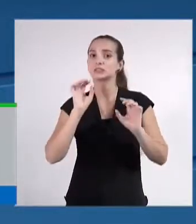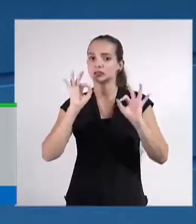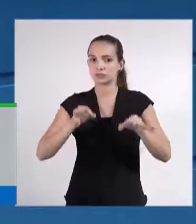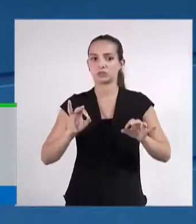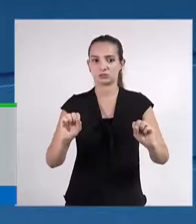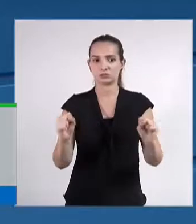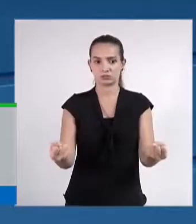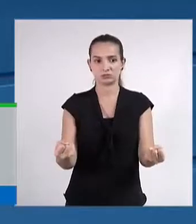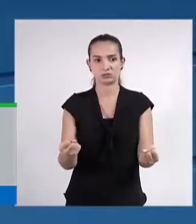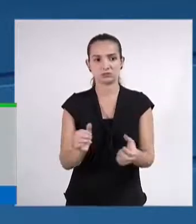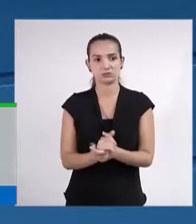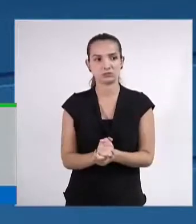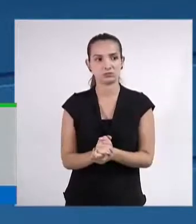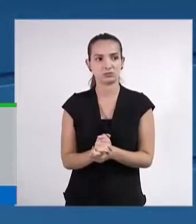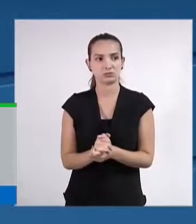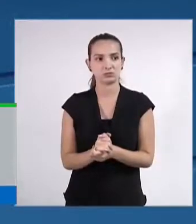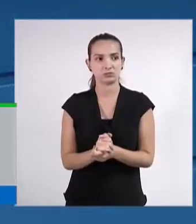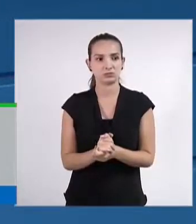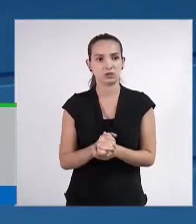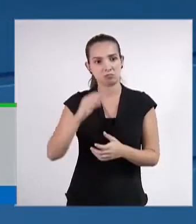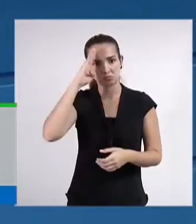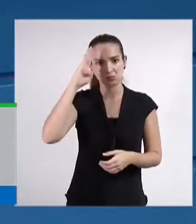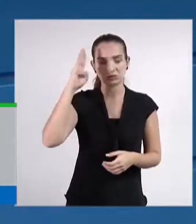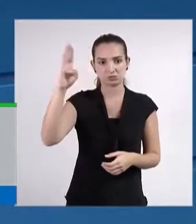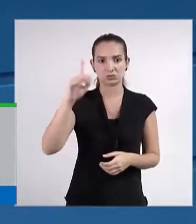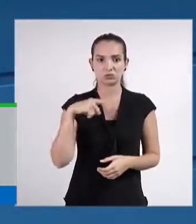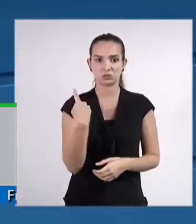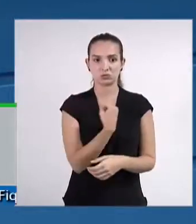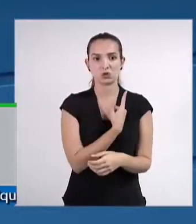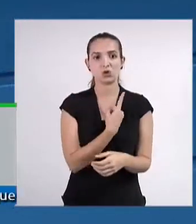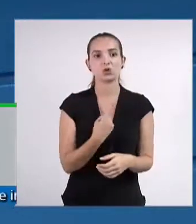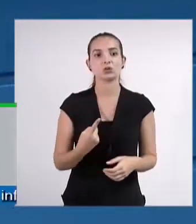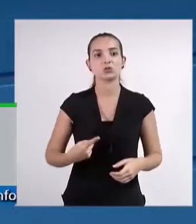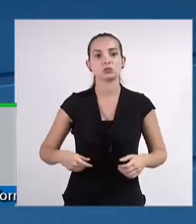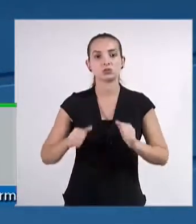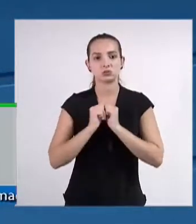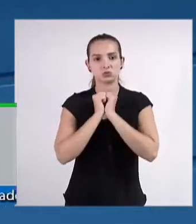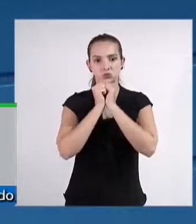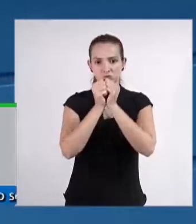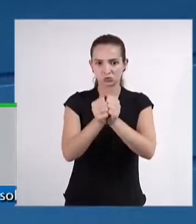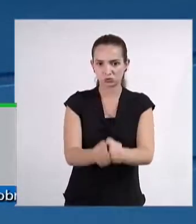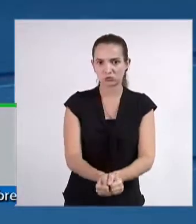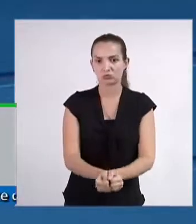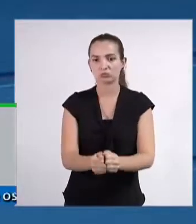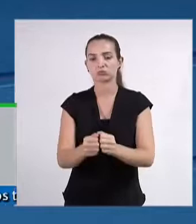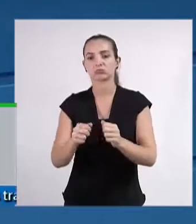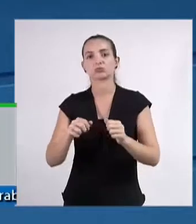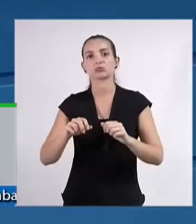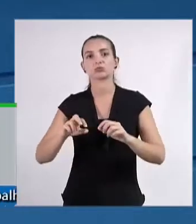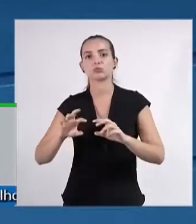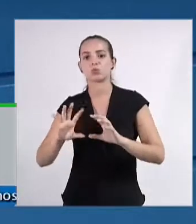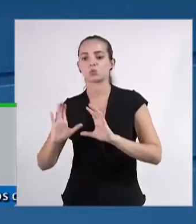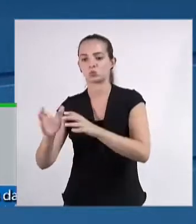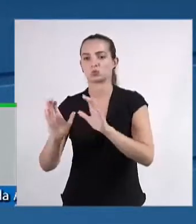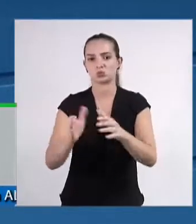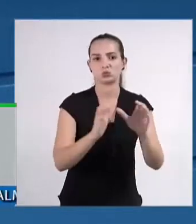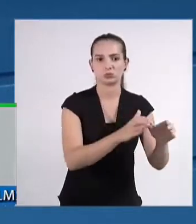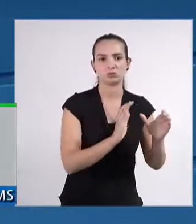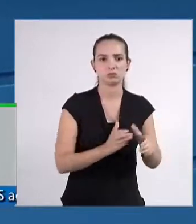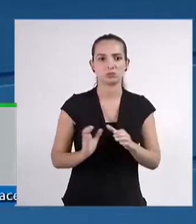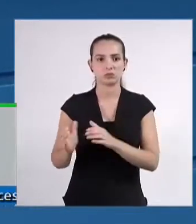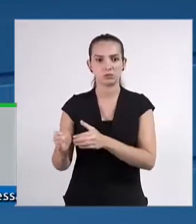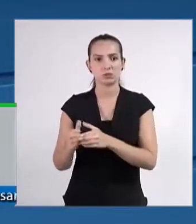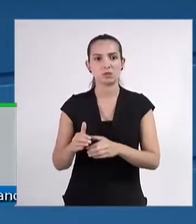e principalmente seguros, principalmente aí com as Forças Armadas, que estão presentes juntamente com as demais, mais